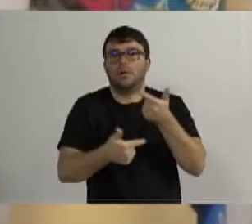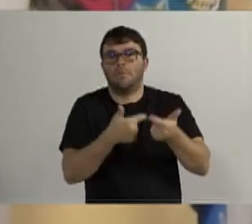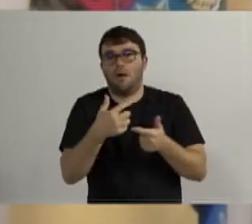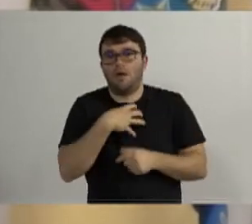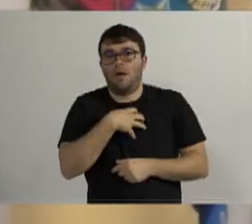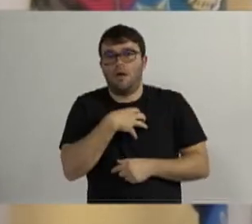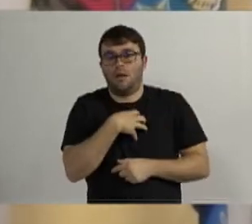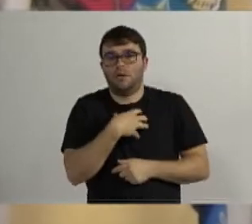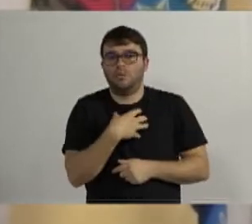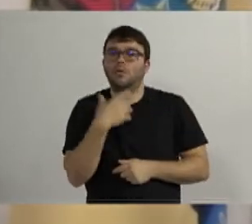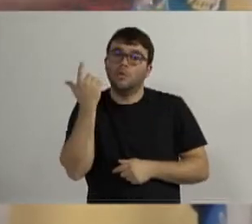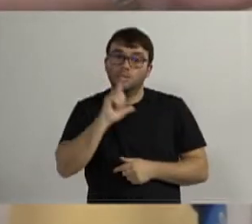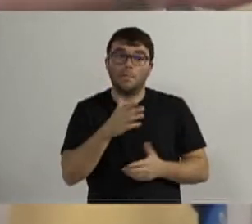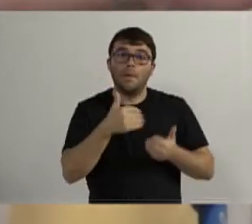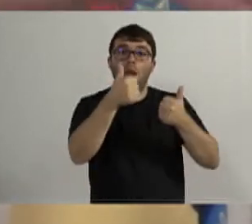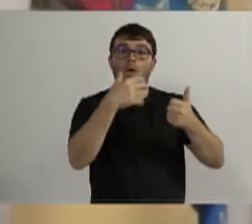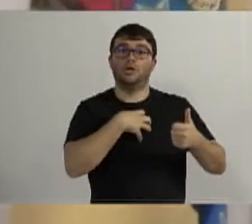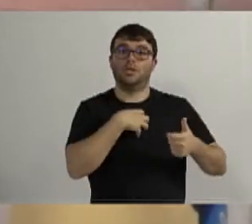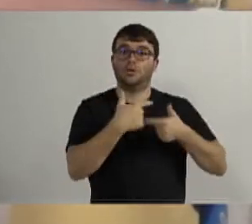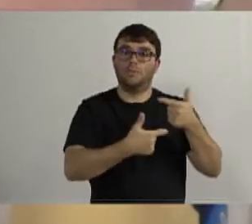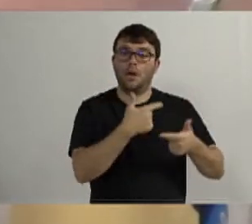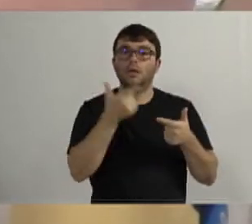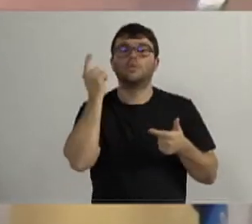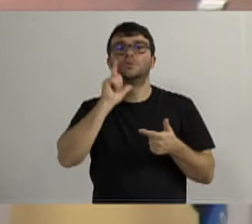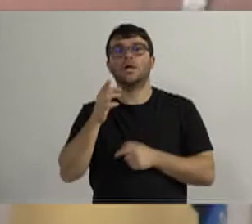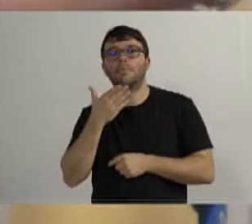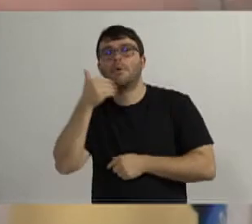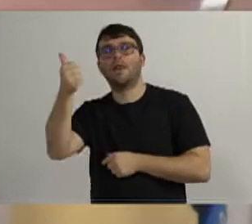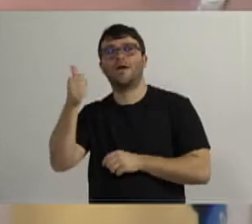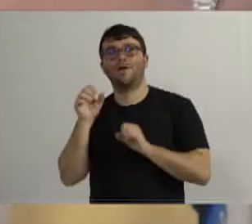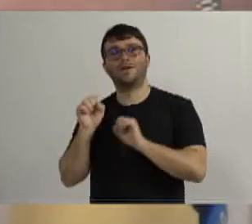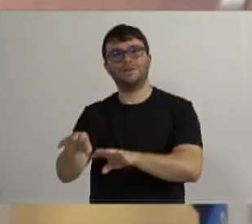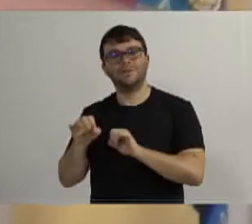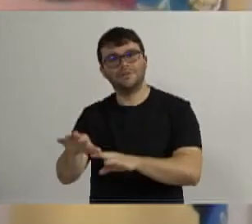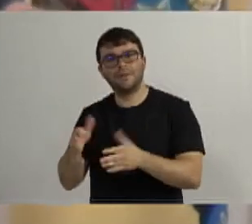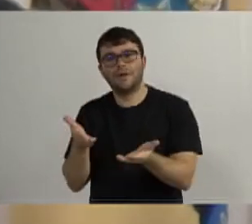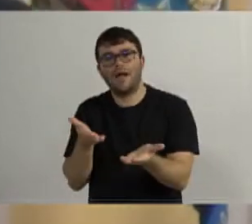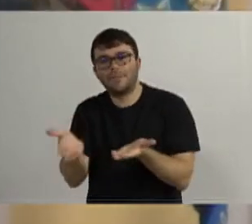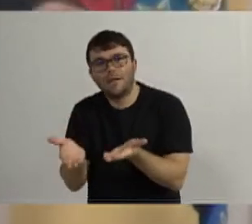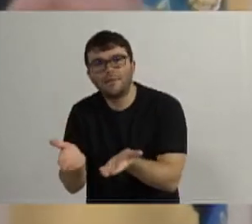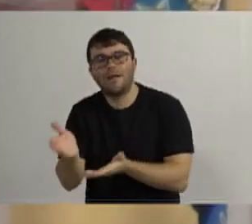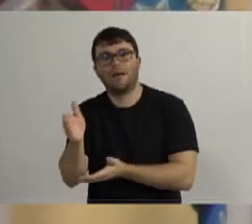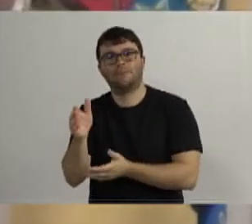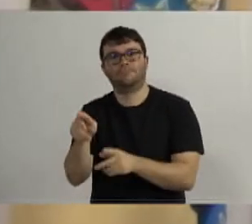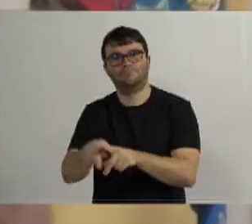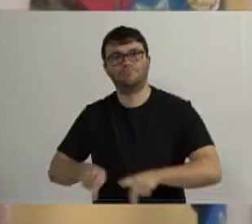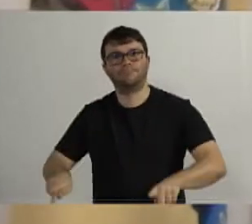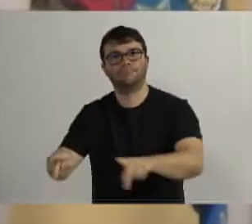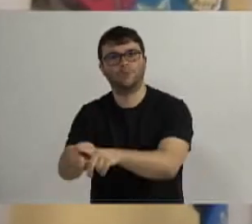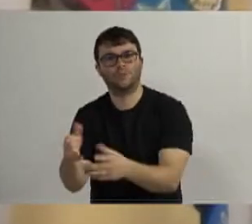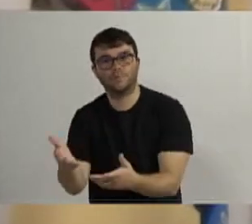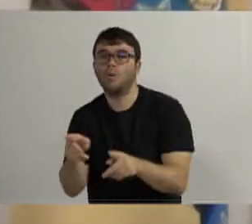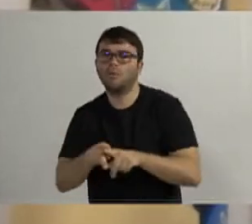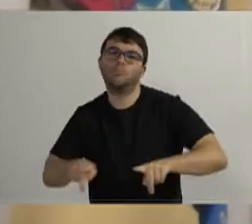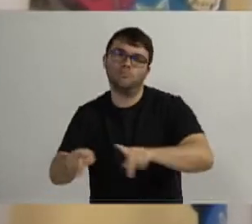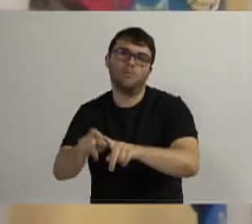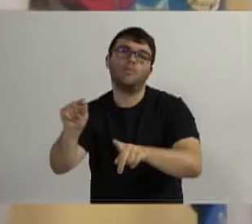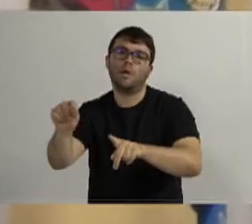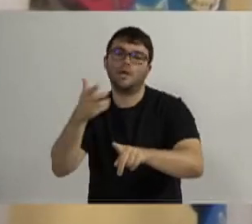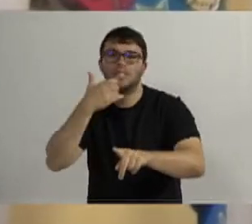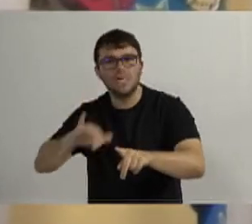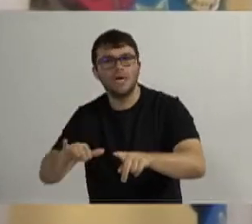tendo melhores condições de trabalho nós vamos ter melhores condições de atender o nosso público né nesse caso que a educação